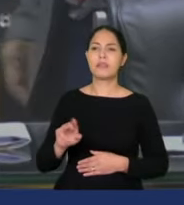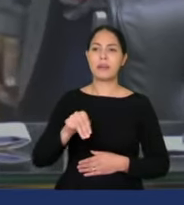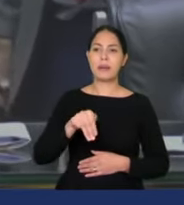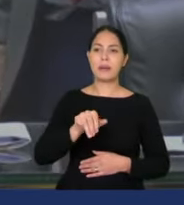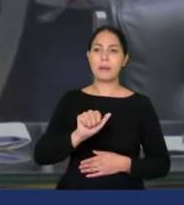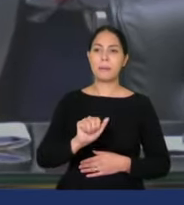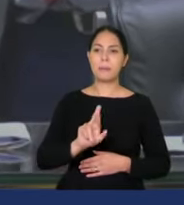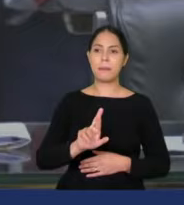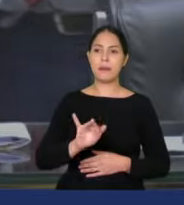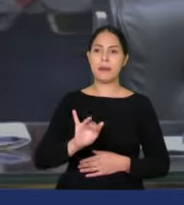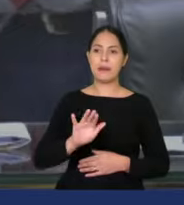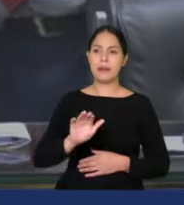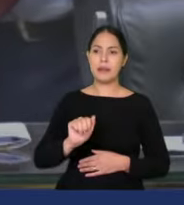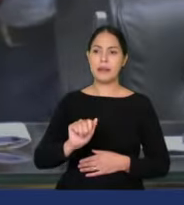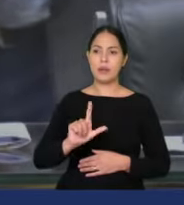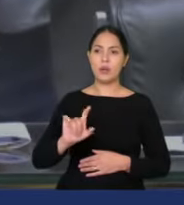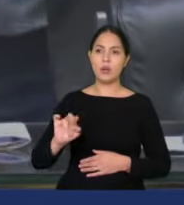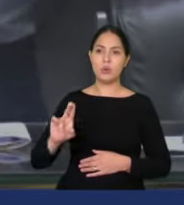Fatorelli, pelo tempo de 5 minutos.